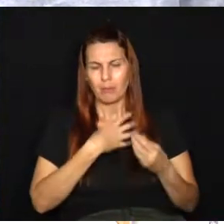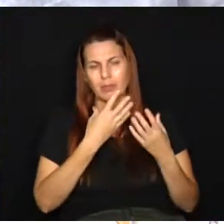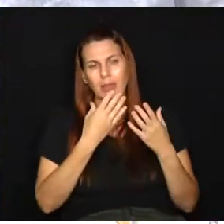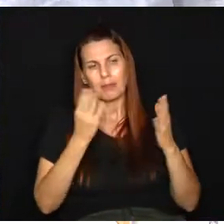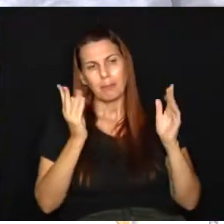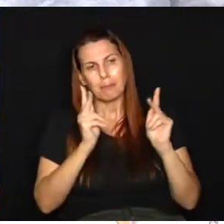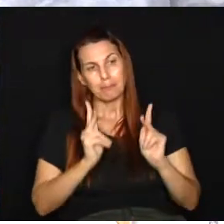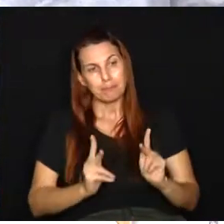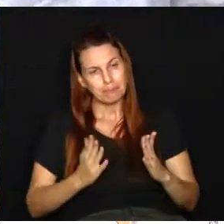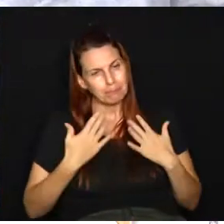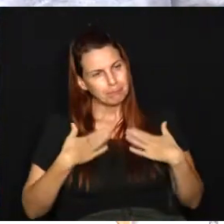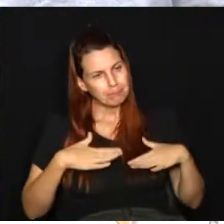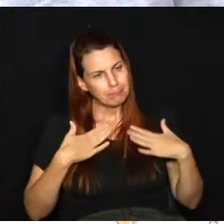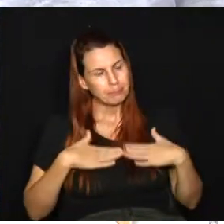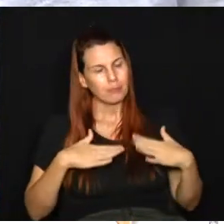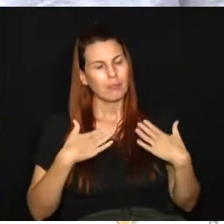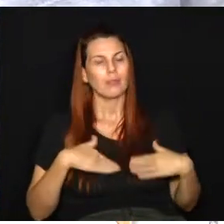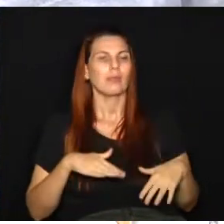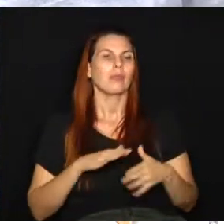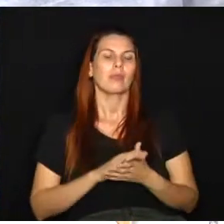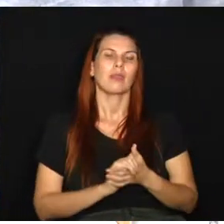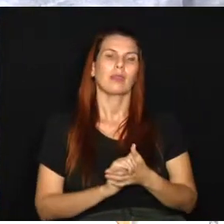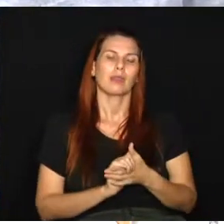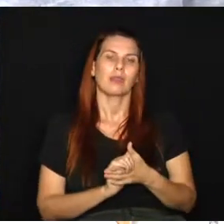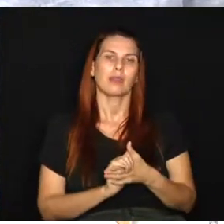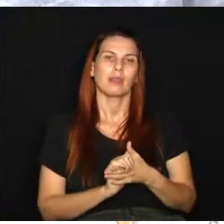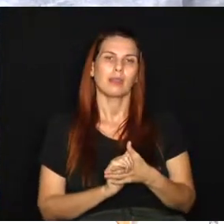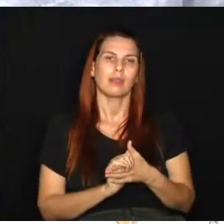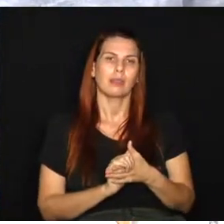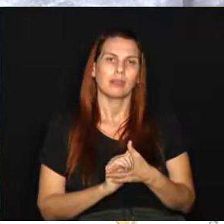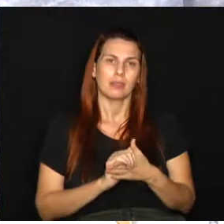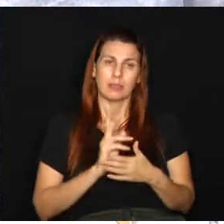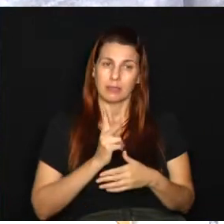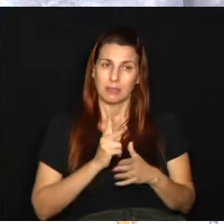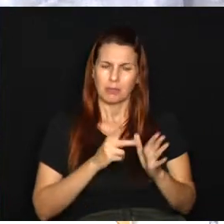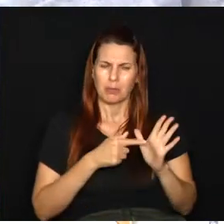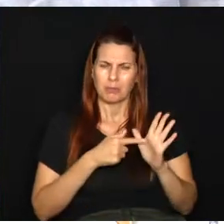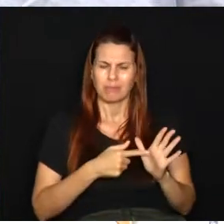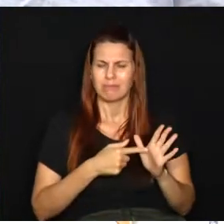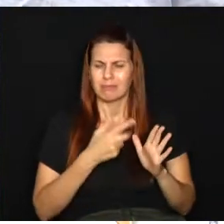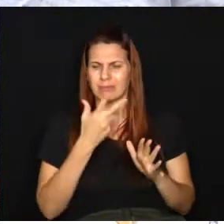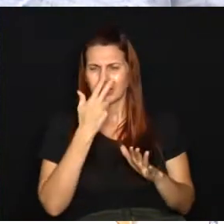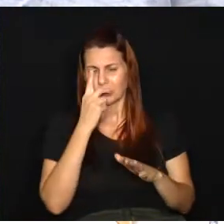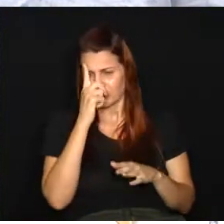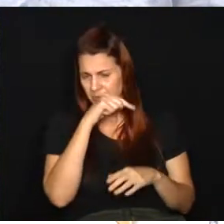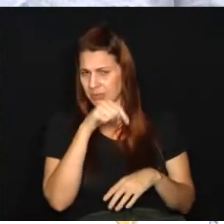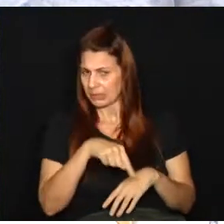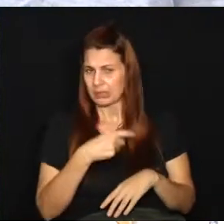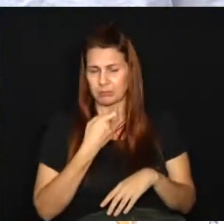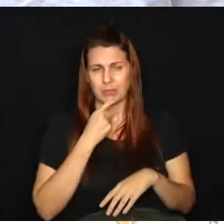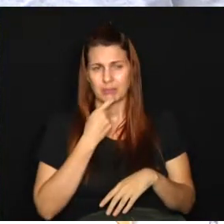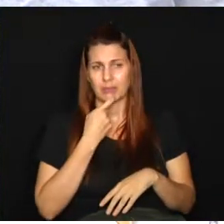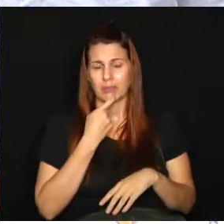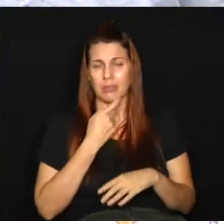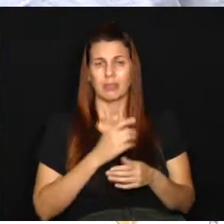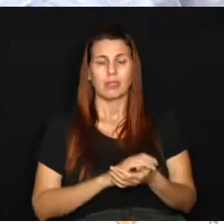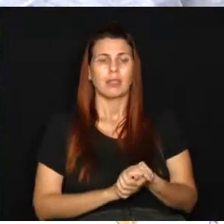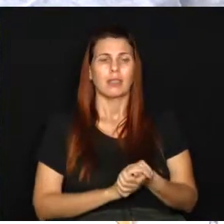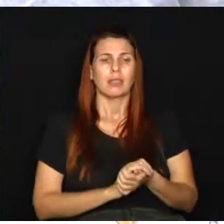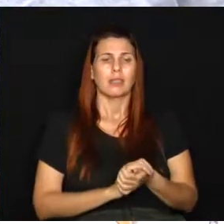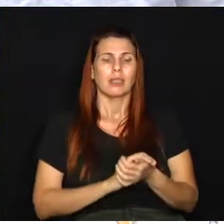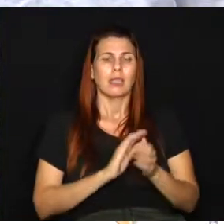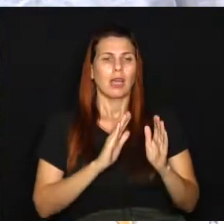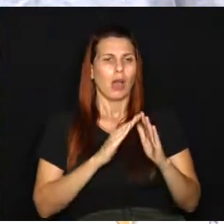né? E que é uma coisa que é sempre apresentado com muita dificuldade aqui na cidade de Campinas. As